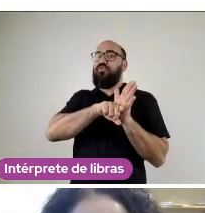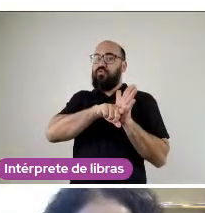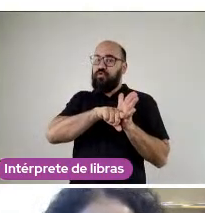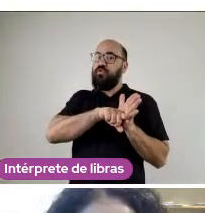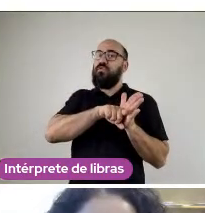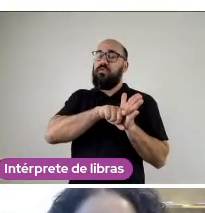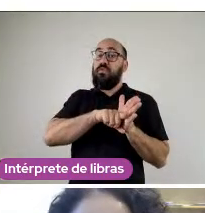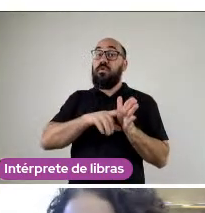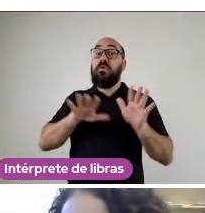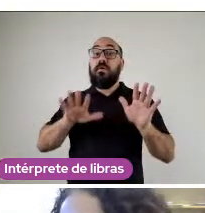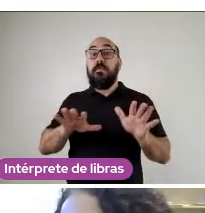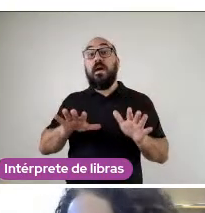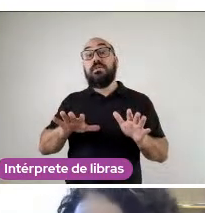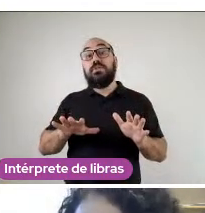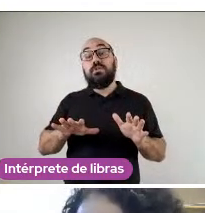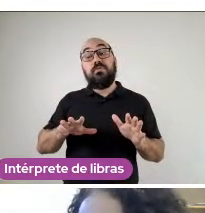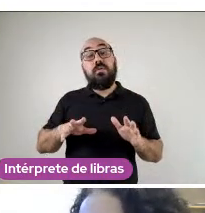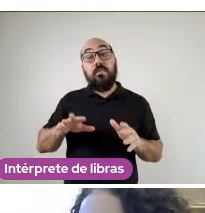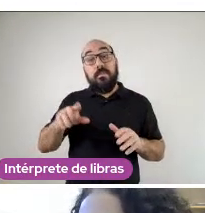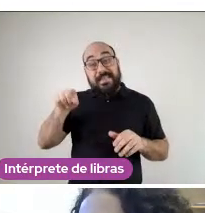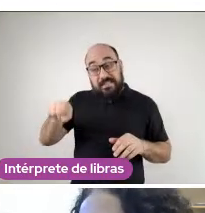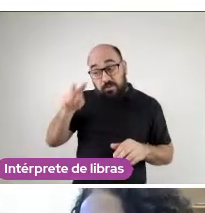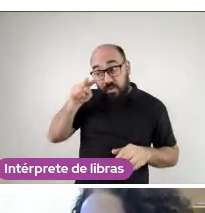humanos percebemos como negativo. Isso é muito importante.